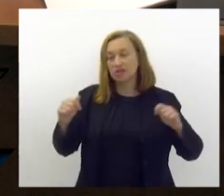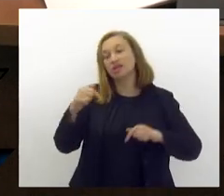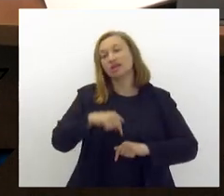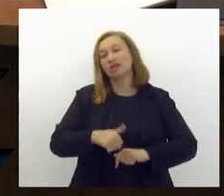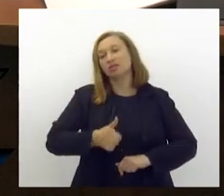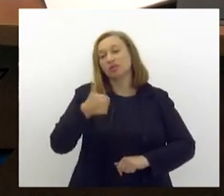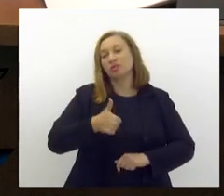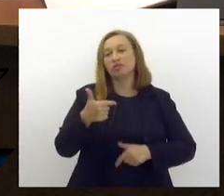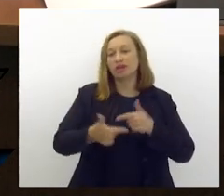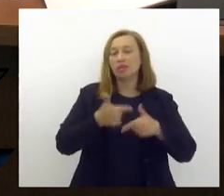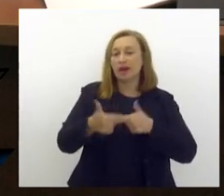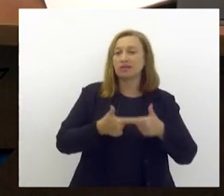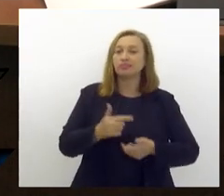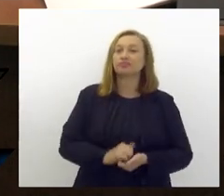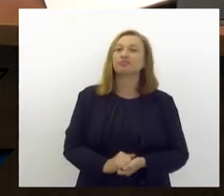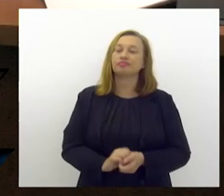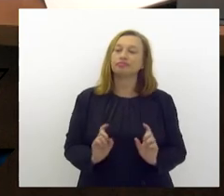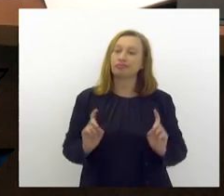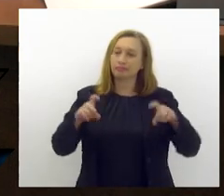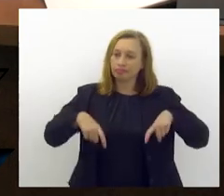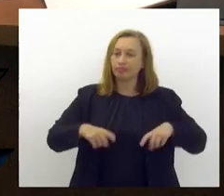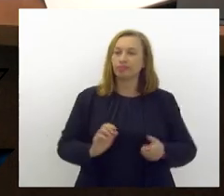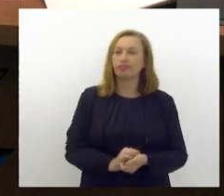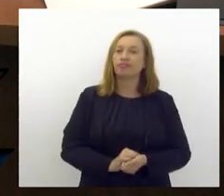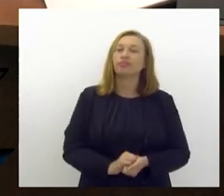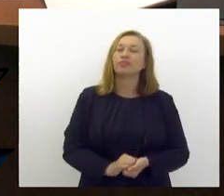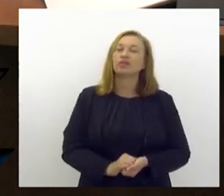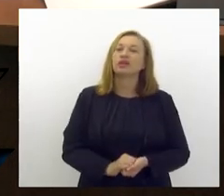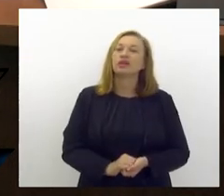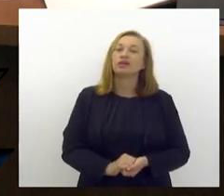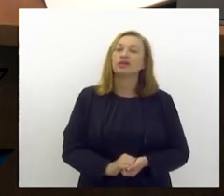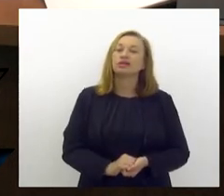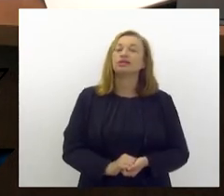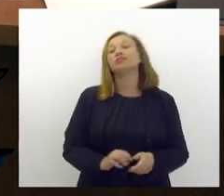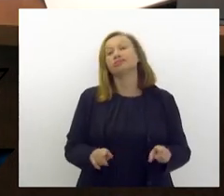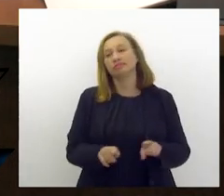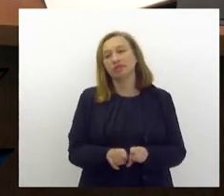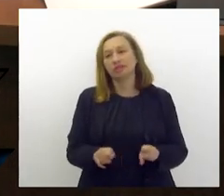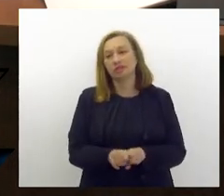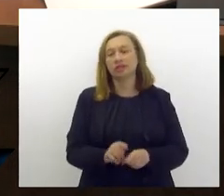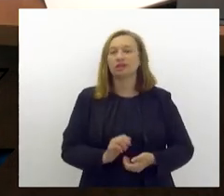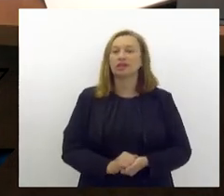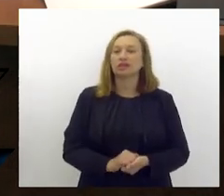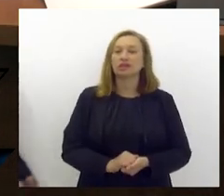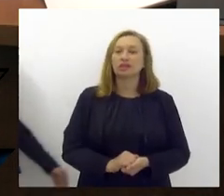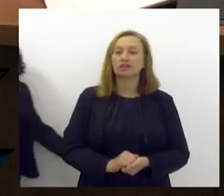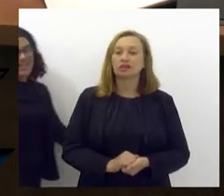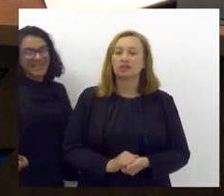primeiro mandato, uma parceira de muitas lutas, além, claro, do